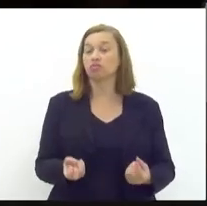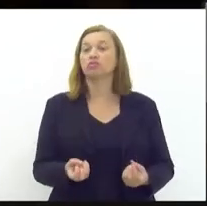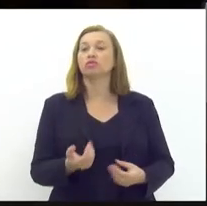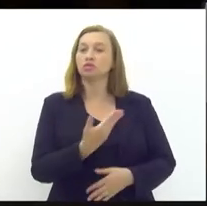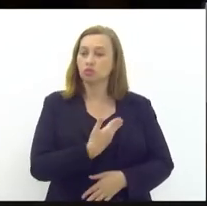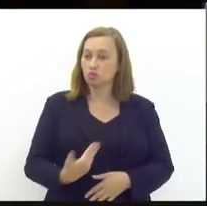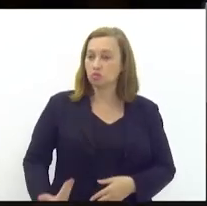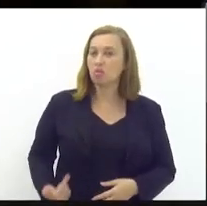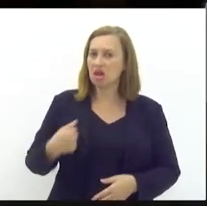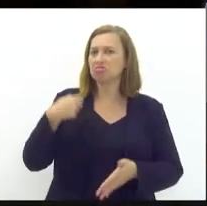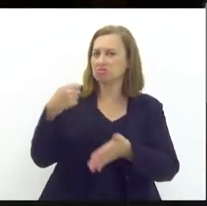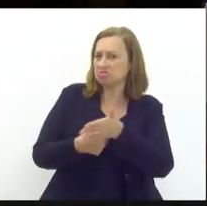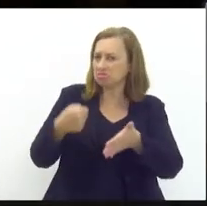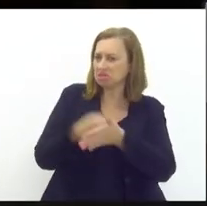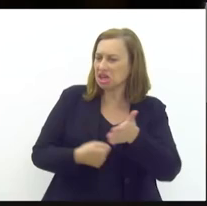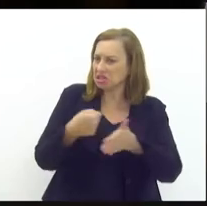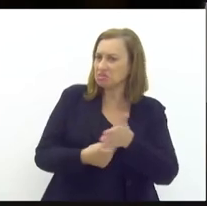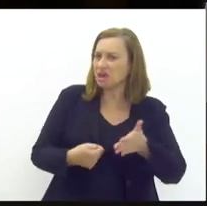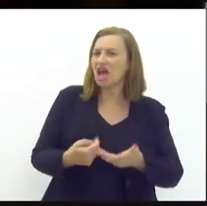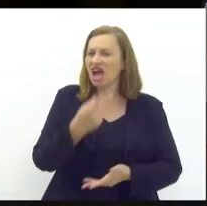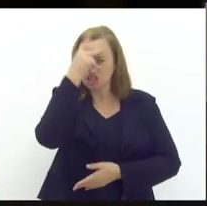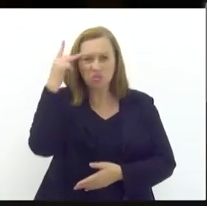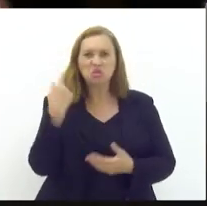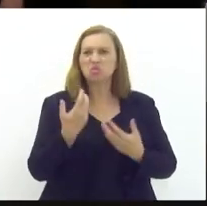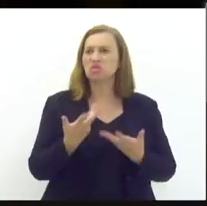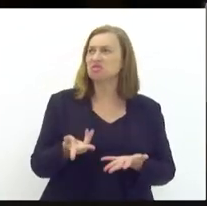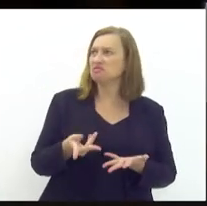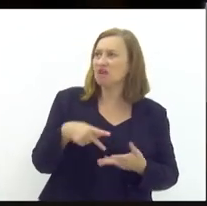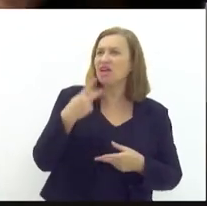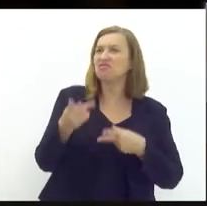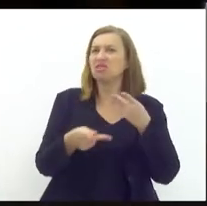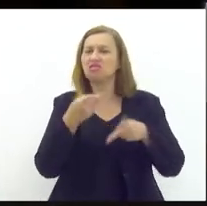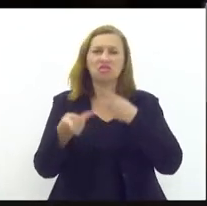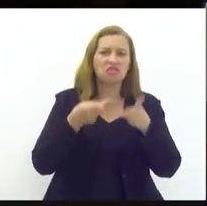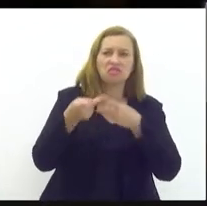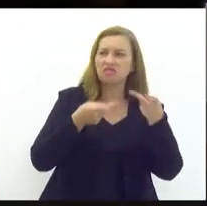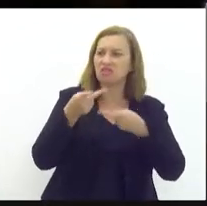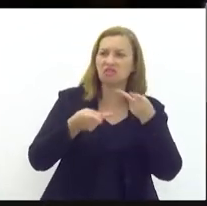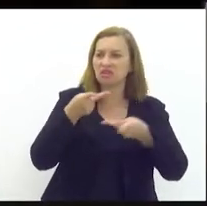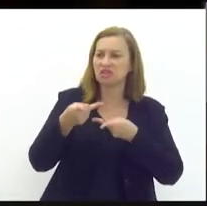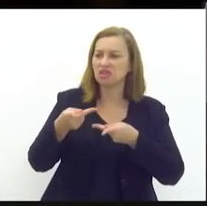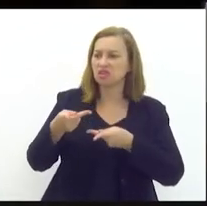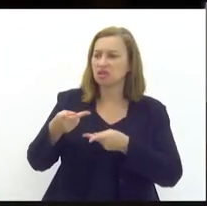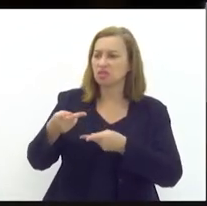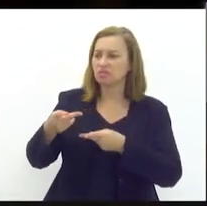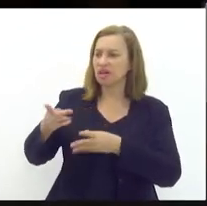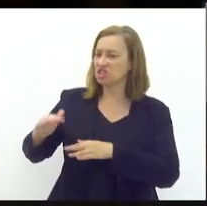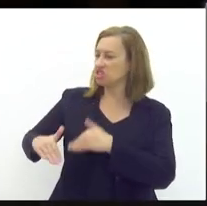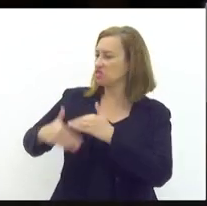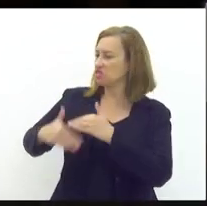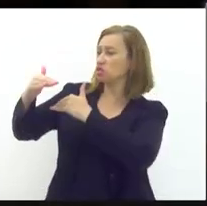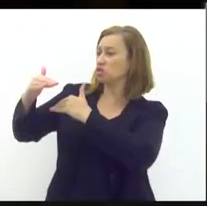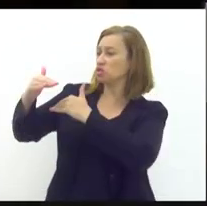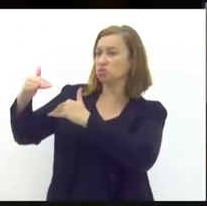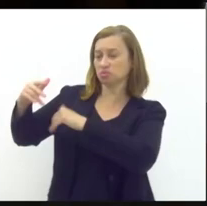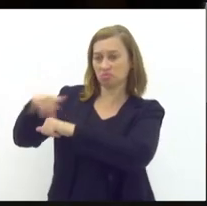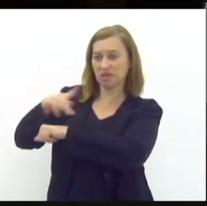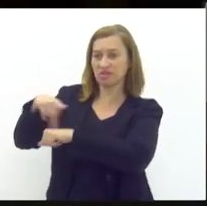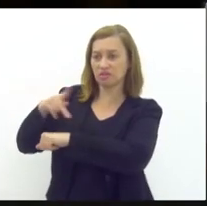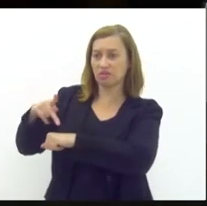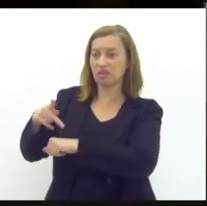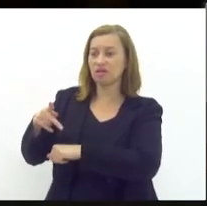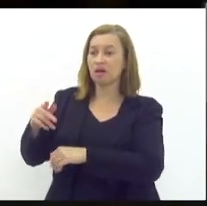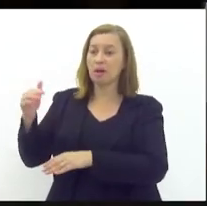tenho Obrigado muito por isso porque as pessoas querem falam nós somos um país subdesenvolvido Marta Nossa de subdesenvolvimento tributar